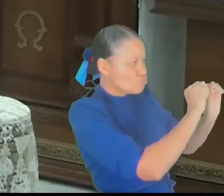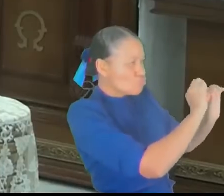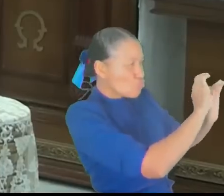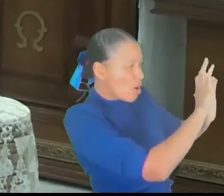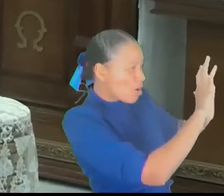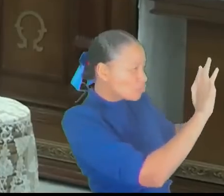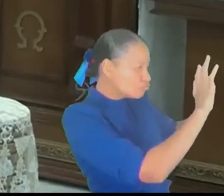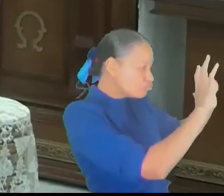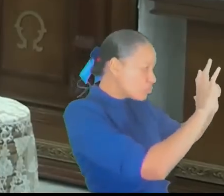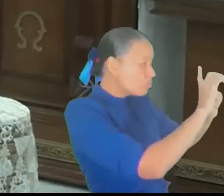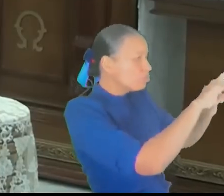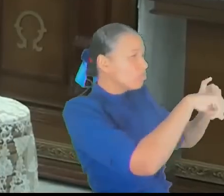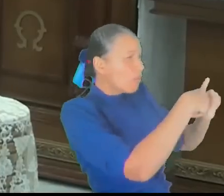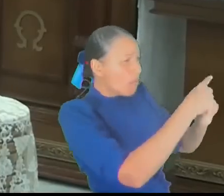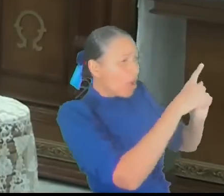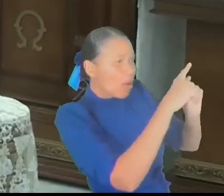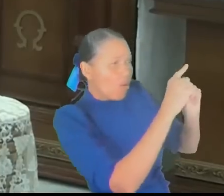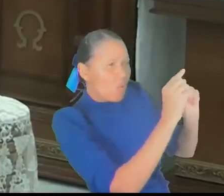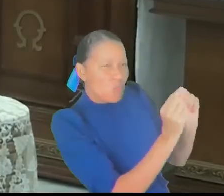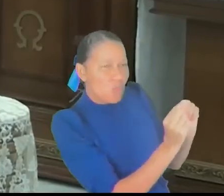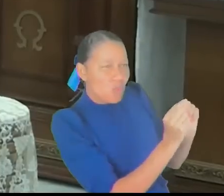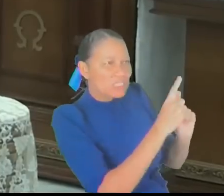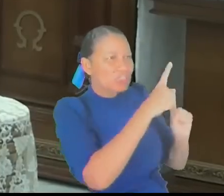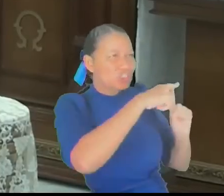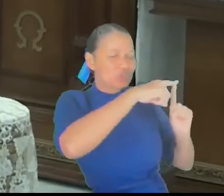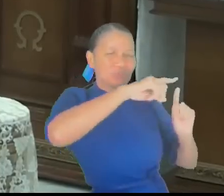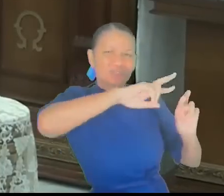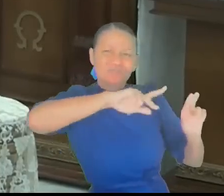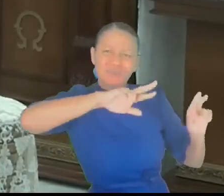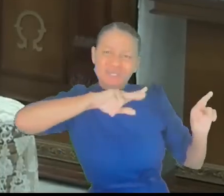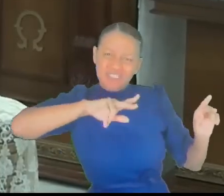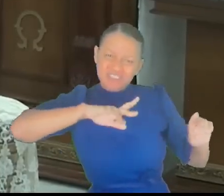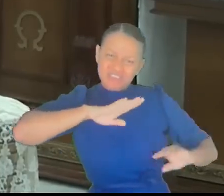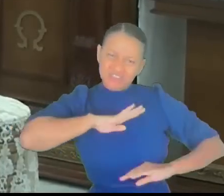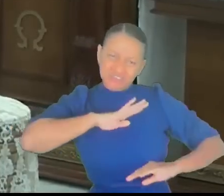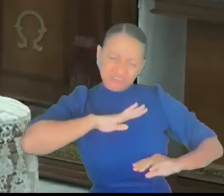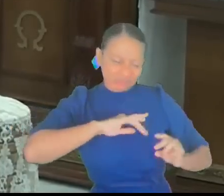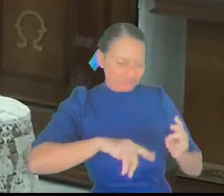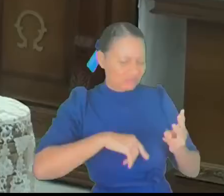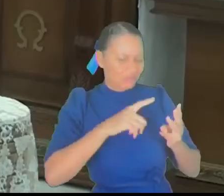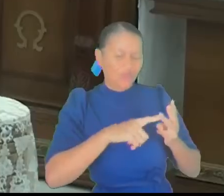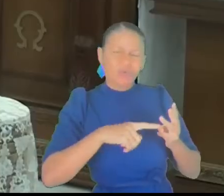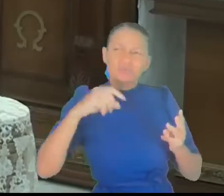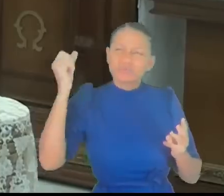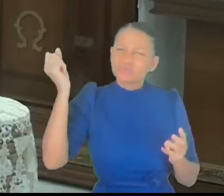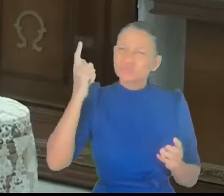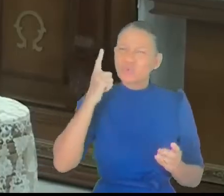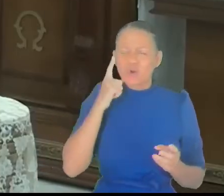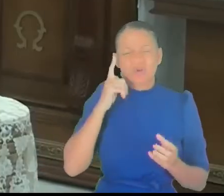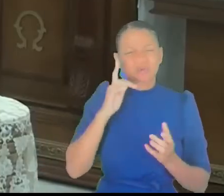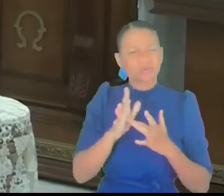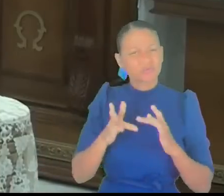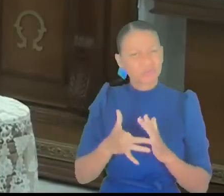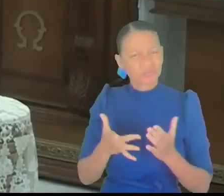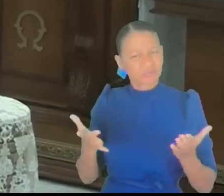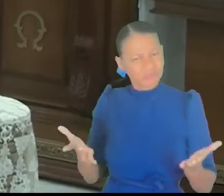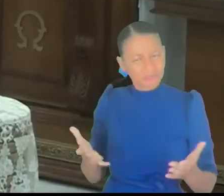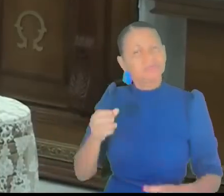e depois ela aparece como o sol. E o sol não é Jesus? Sim, o sol é